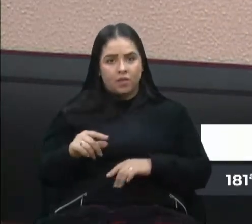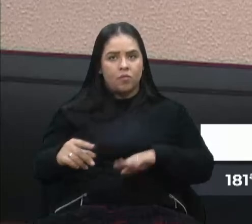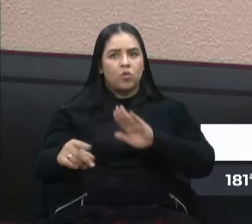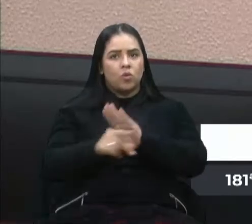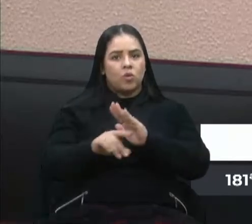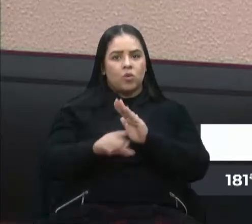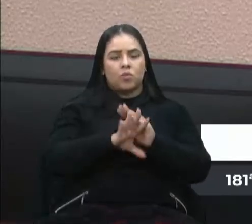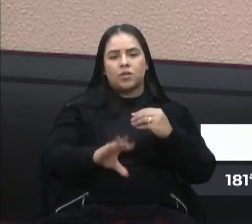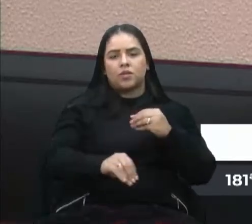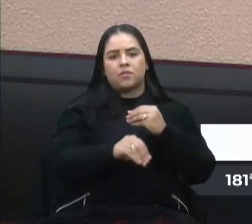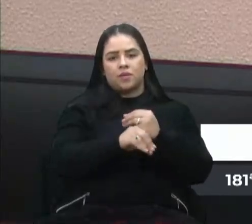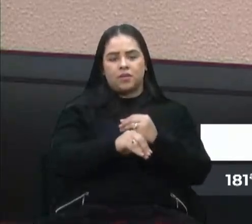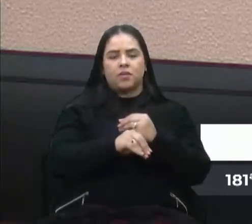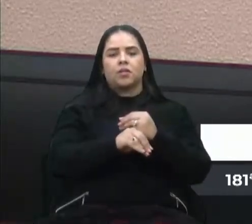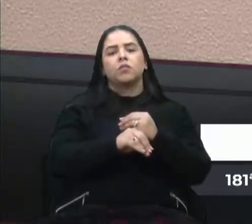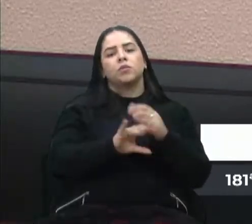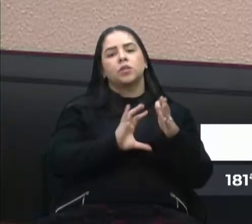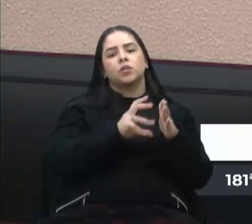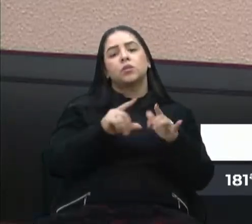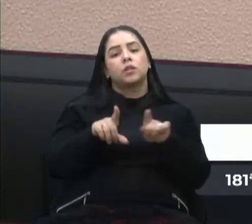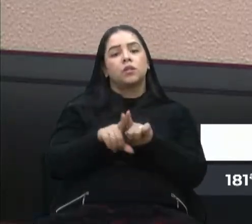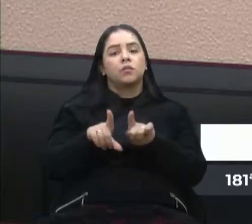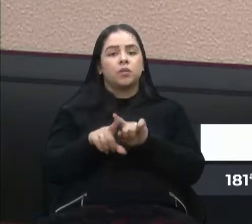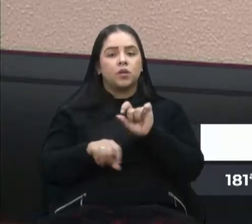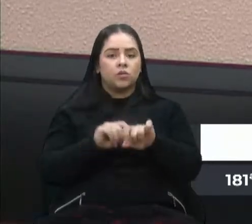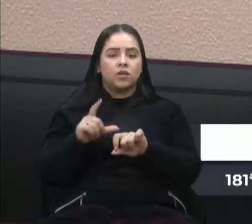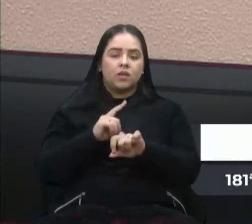emendas parlamentares e das medidas provisórias.